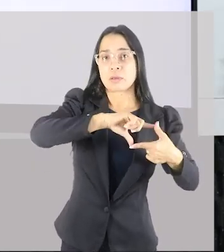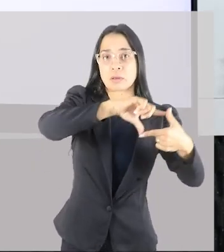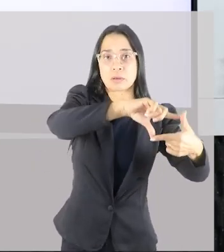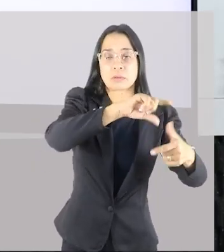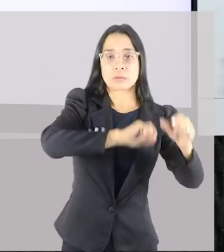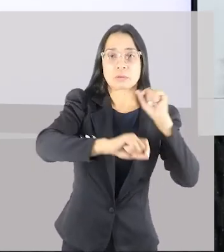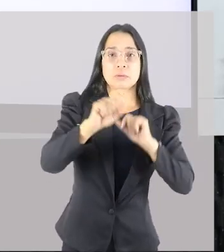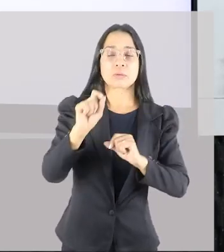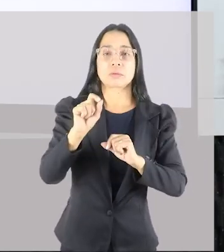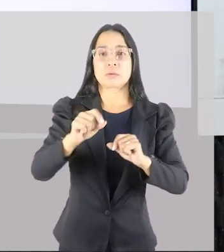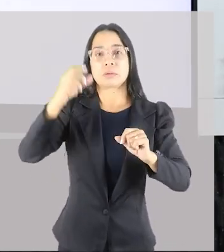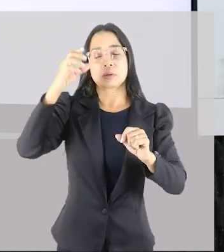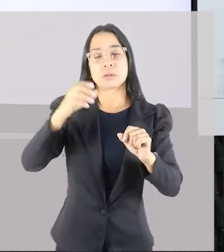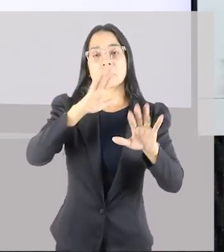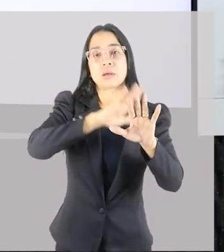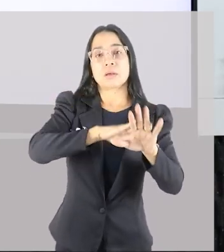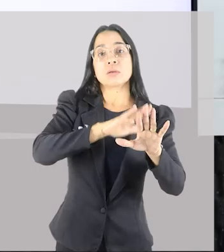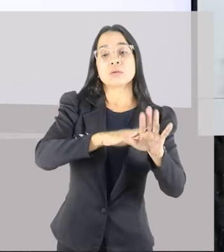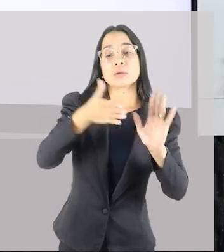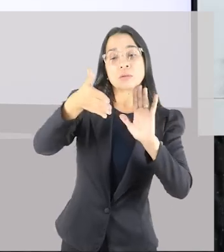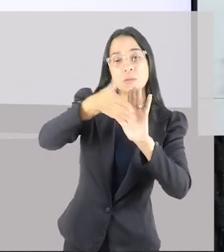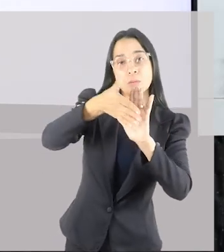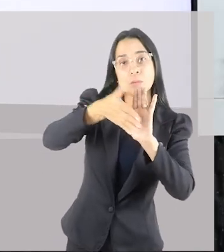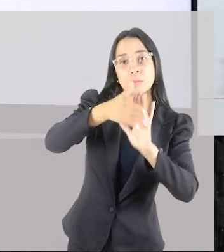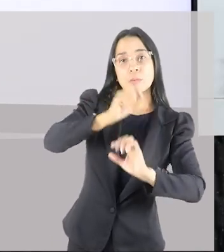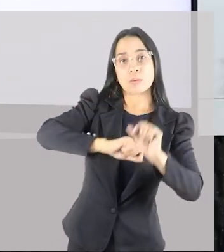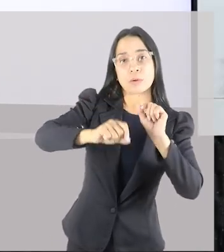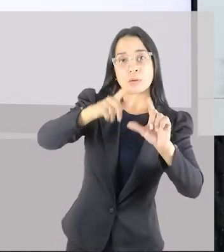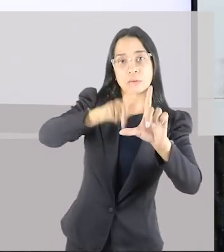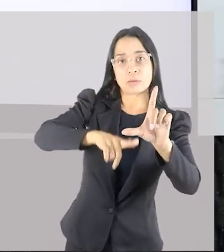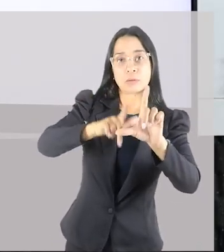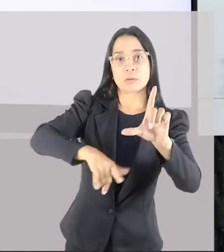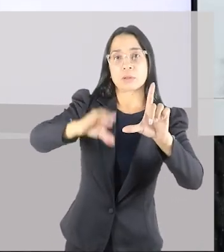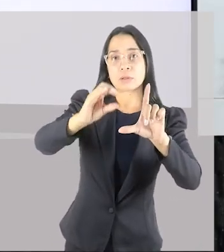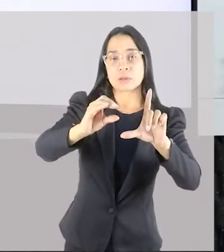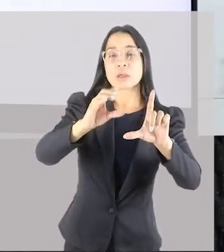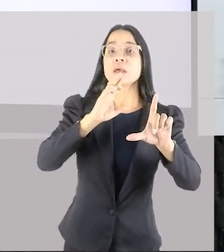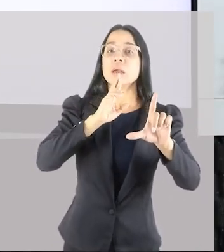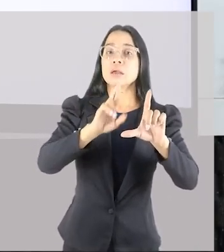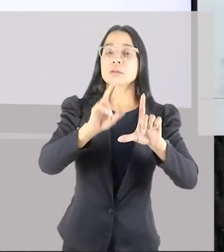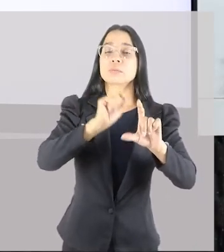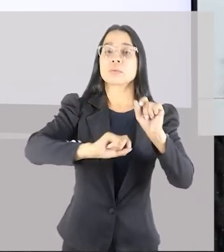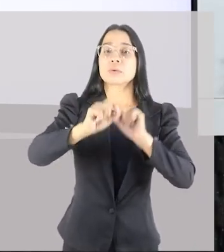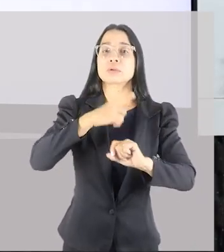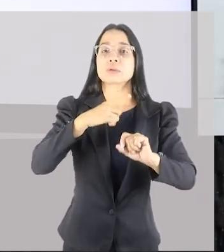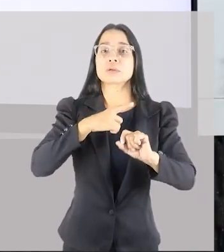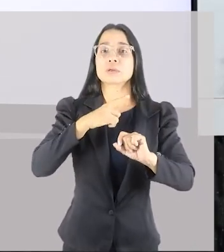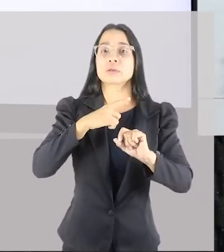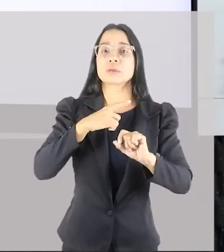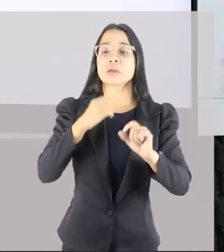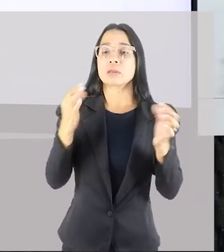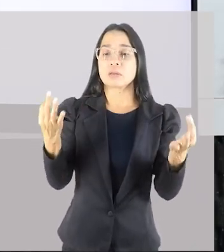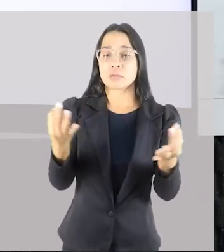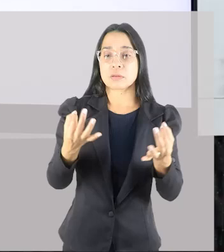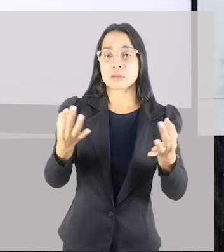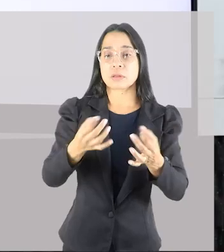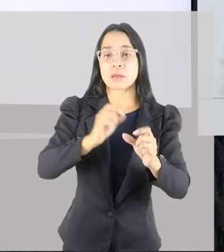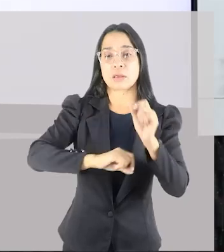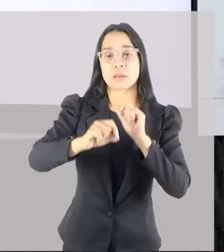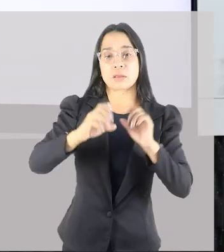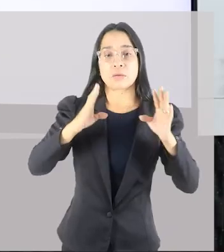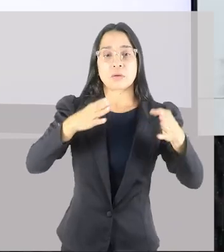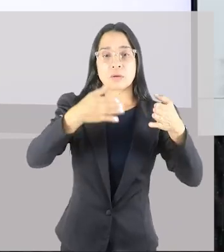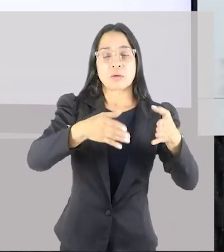esta ideologia se propõe a letra C portanto é que mais vai adequadamente Tratar deste fenômeno